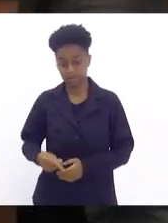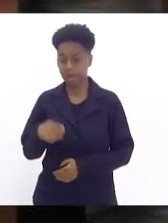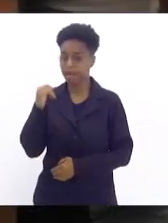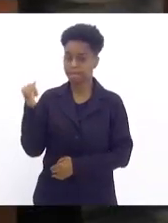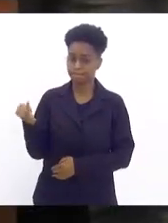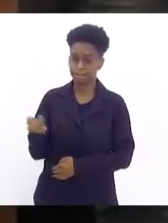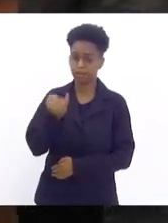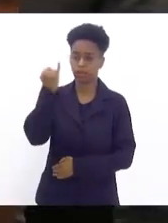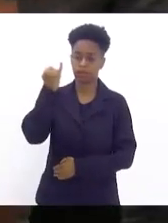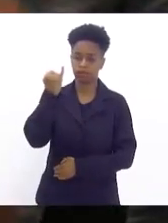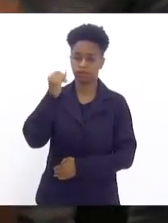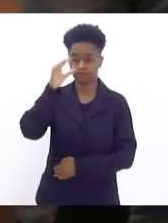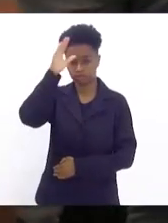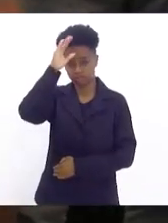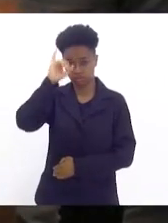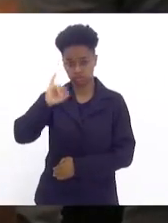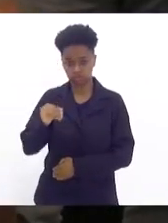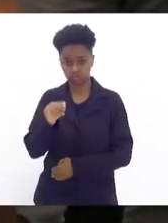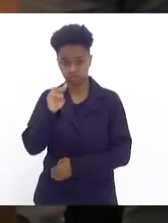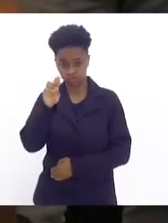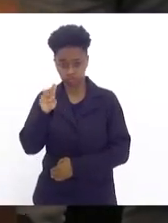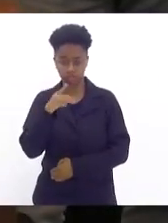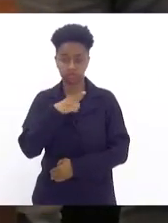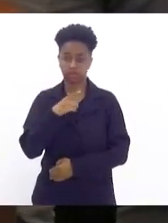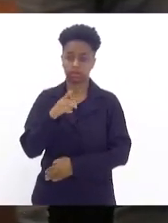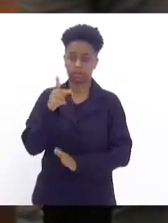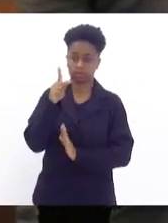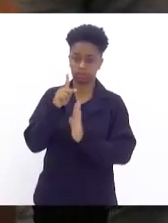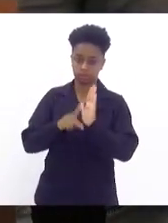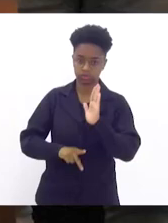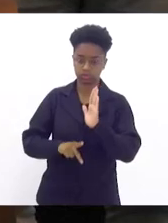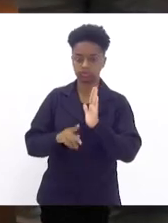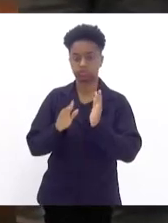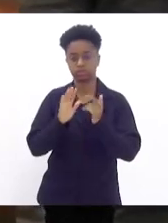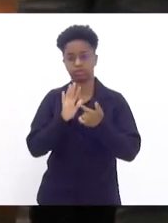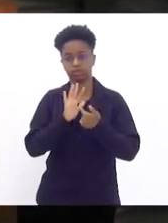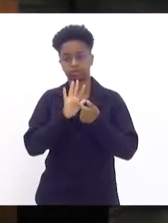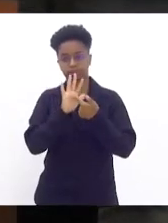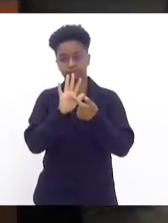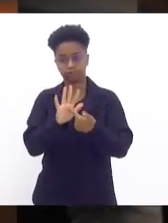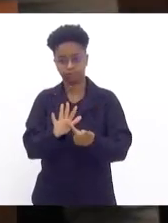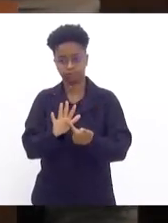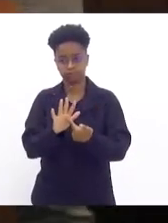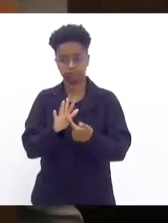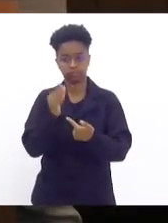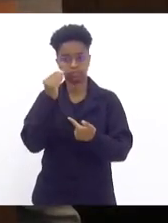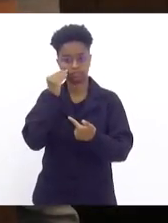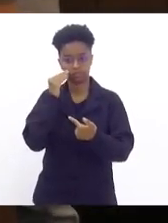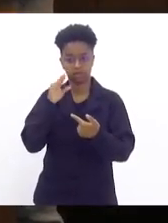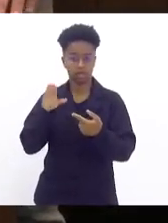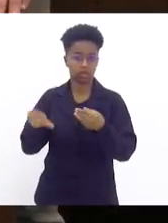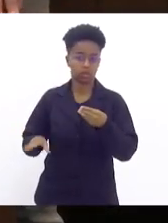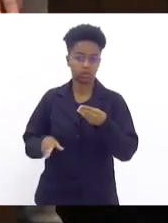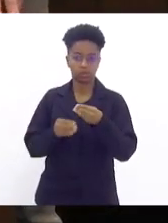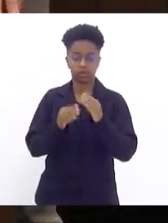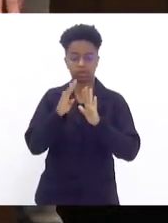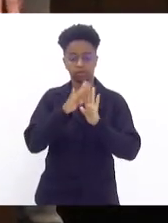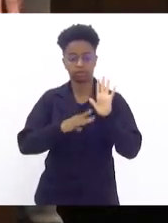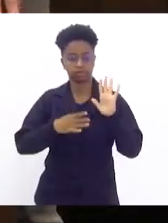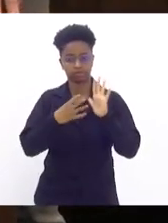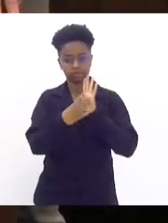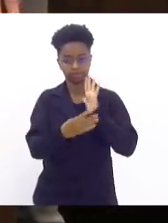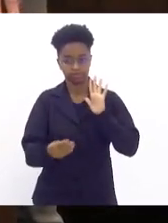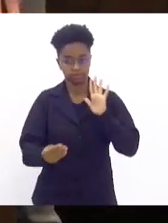muito importante aí a tia Ju com esse projeto apresentando a praia incluir né no calendário oficial